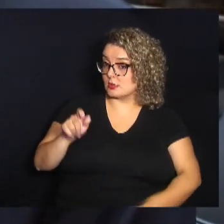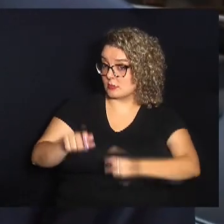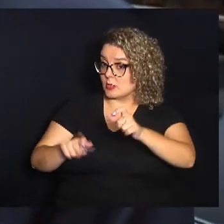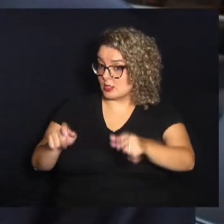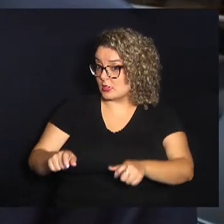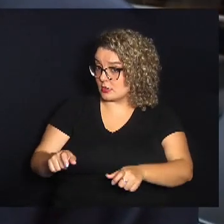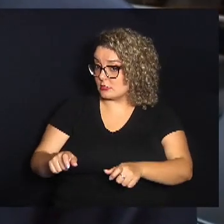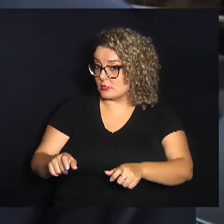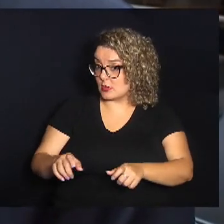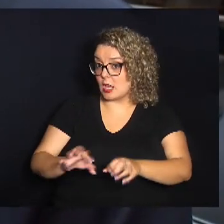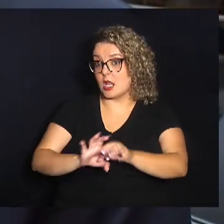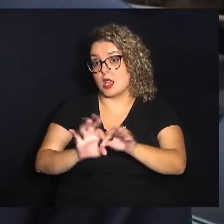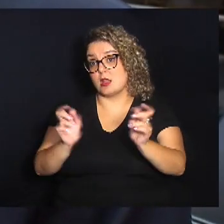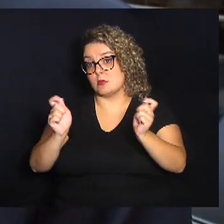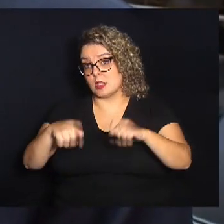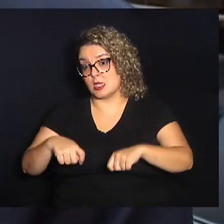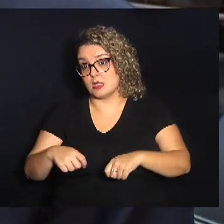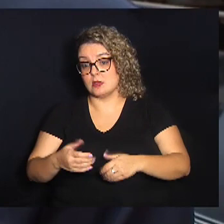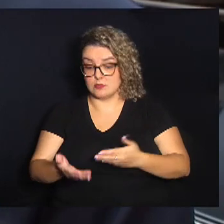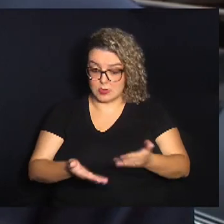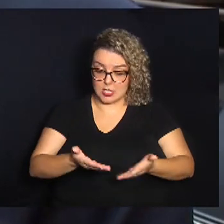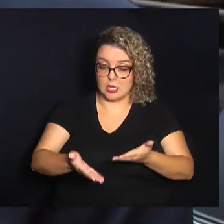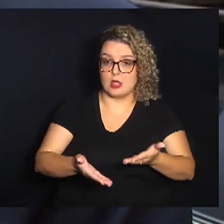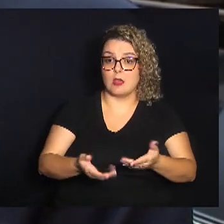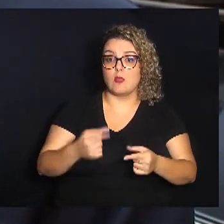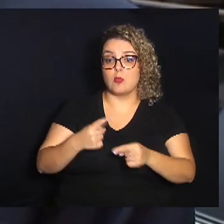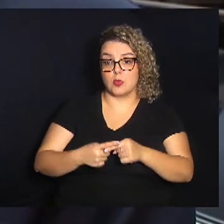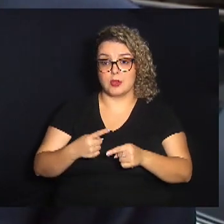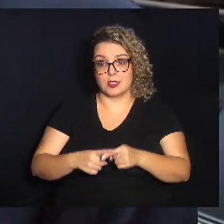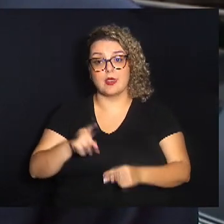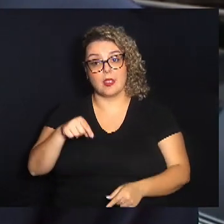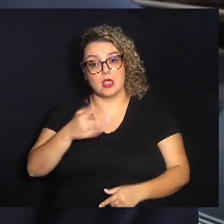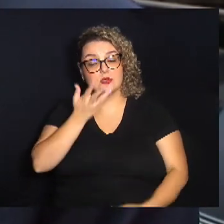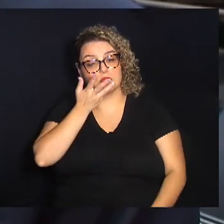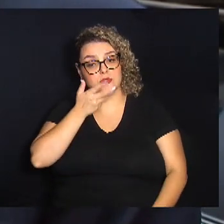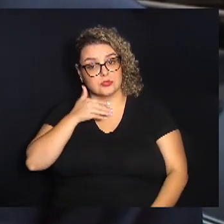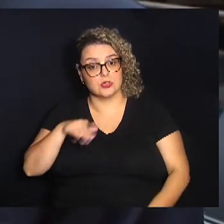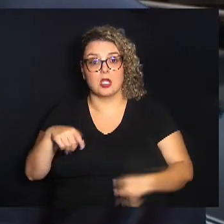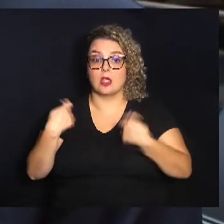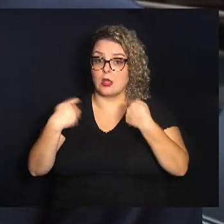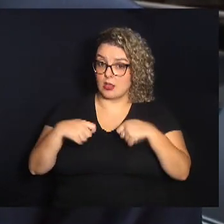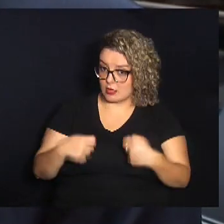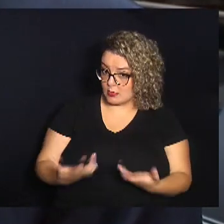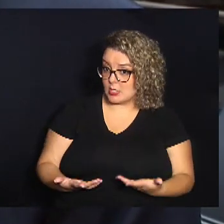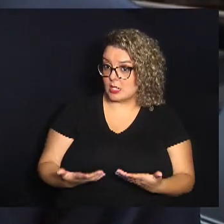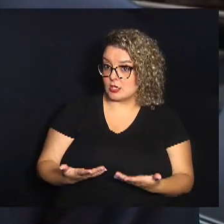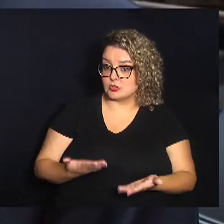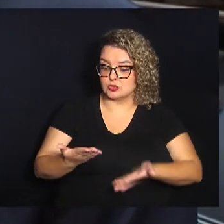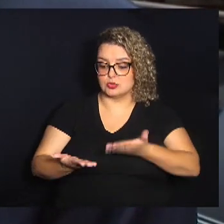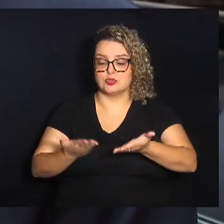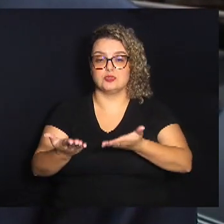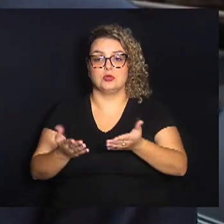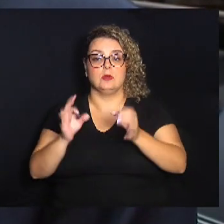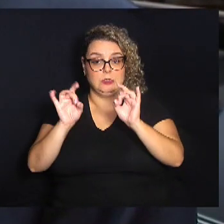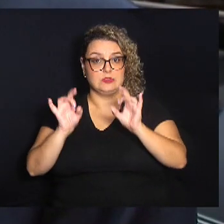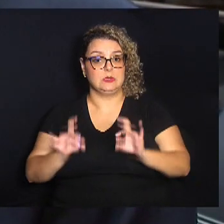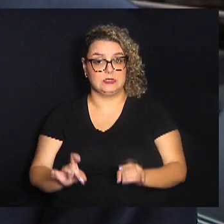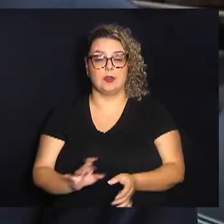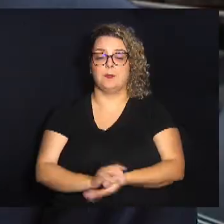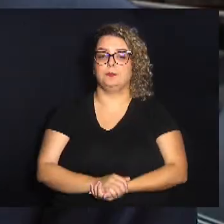possam estar capacitadas para isso, porque se trata de crianças que necessitam de um cuidado muito especial.